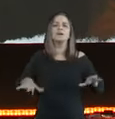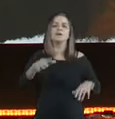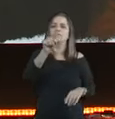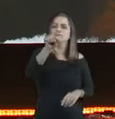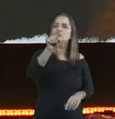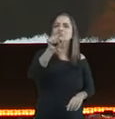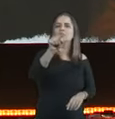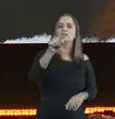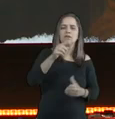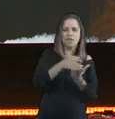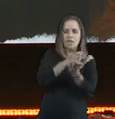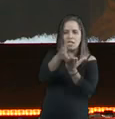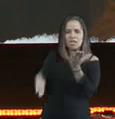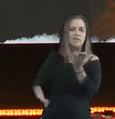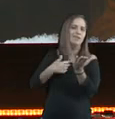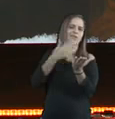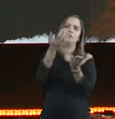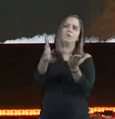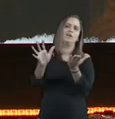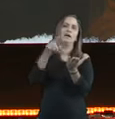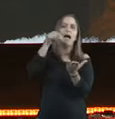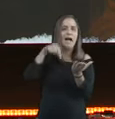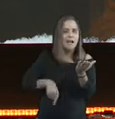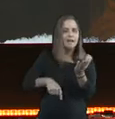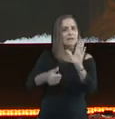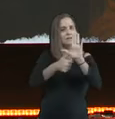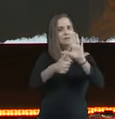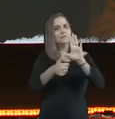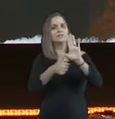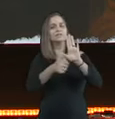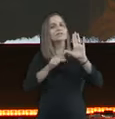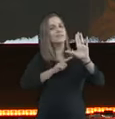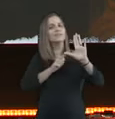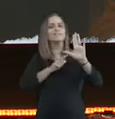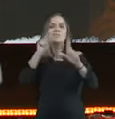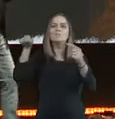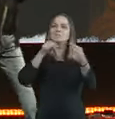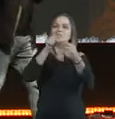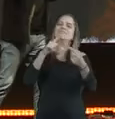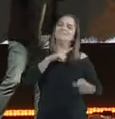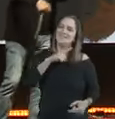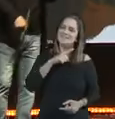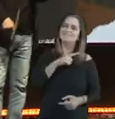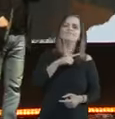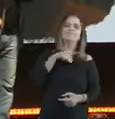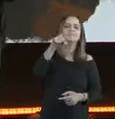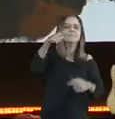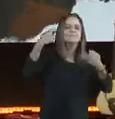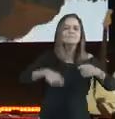porque nessa família Deus tem propósito e visão para a gente, e que você tente entender o que, que você tem que fazer para ser melhor,